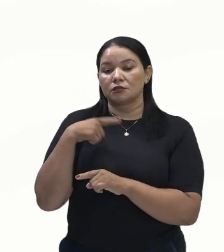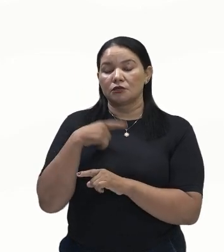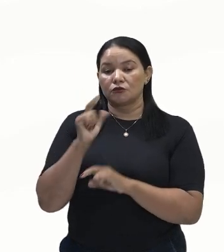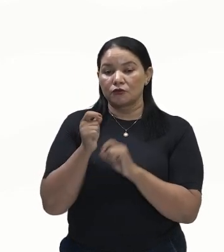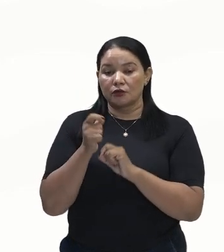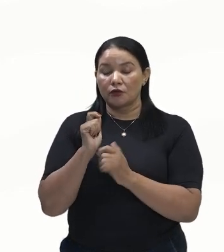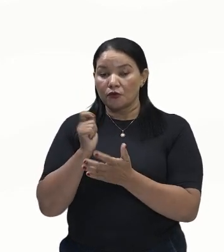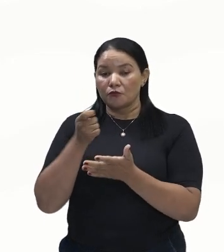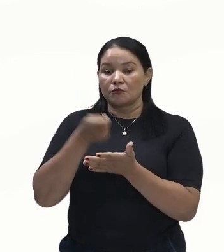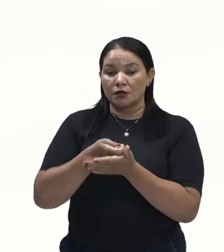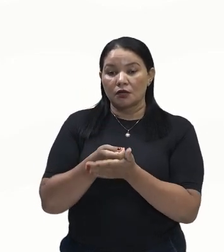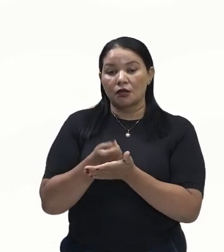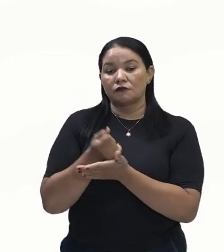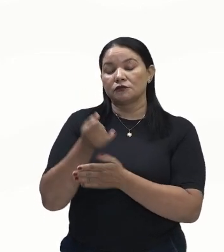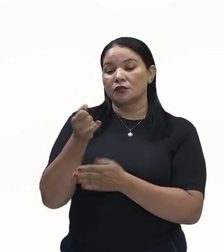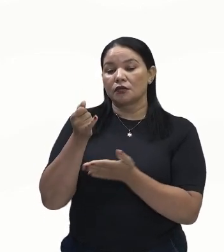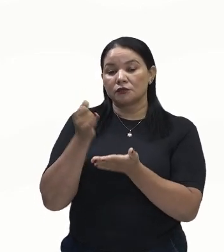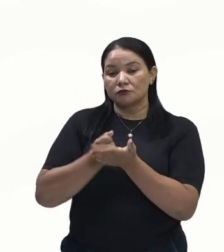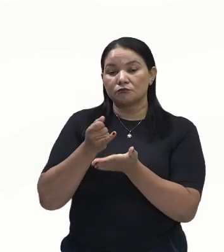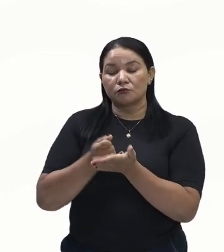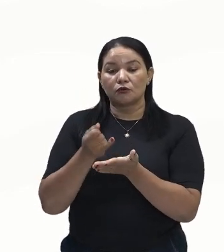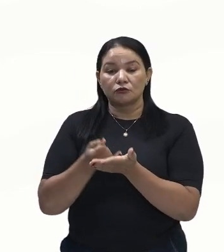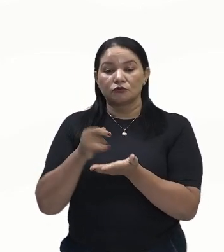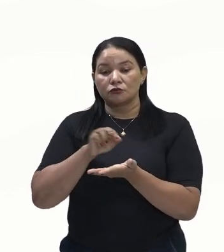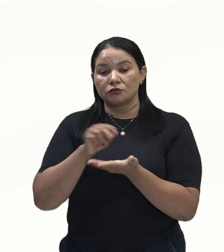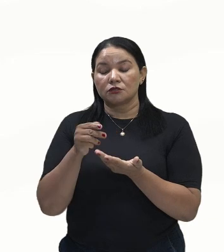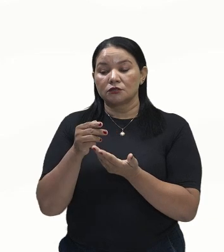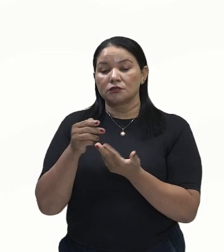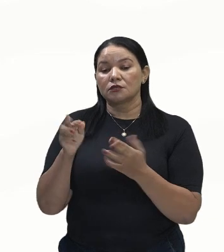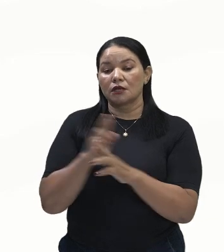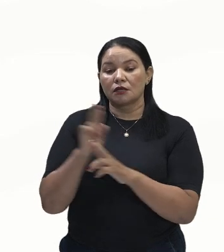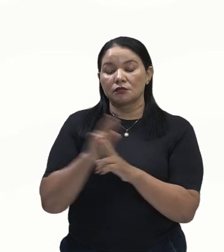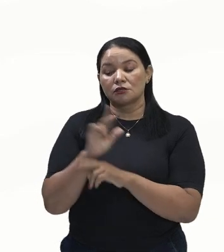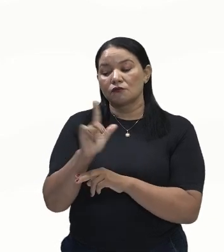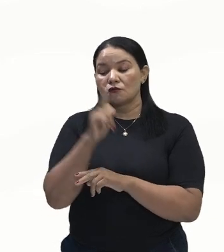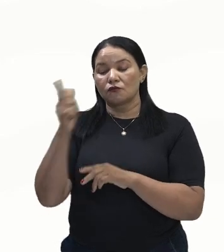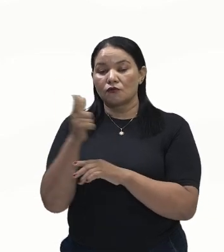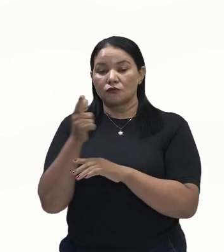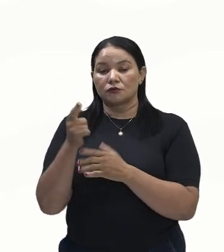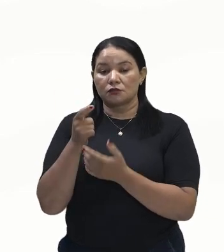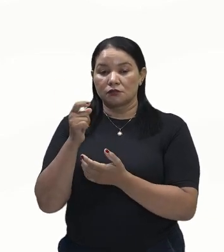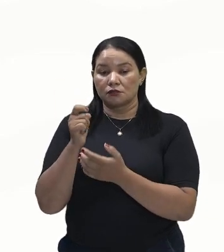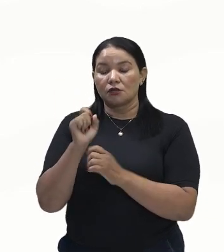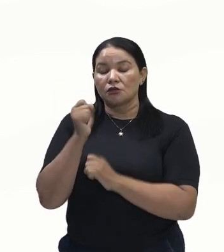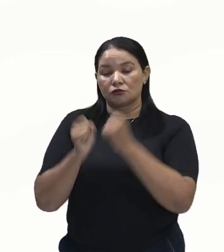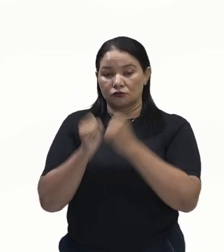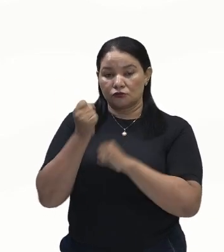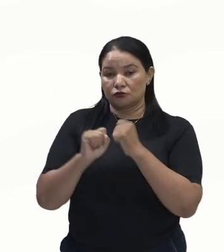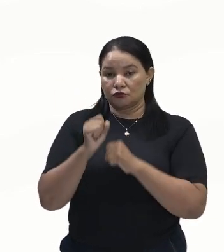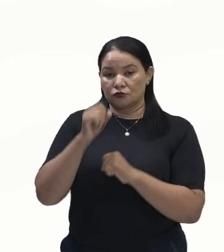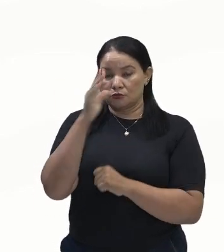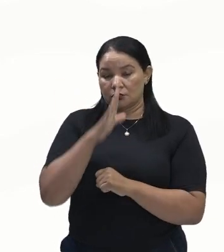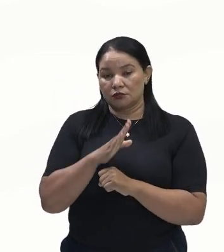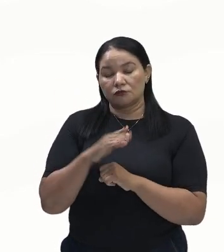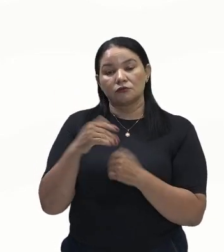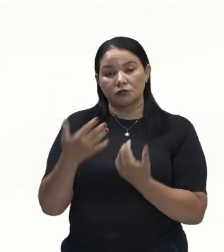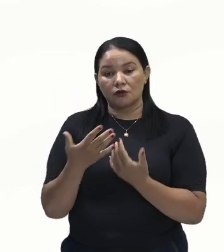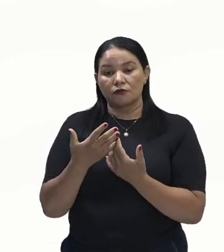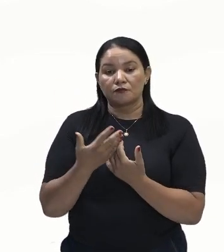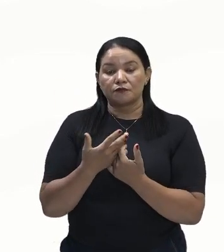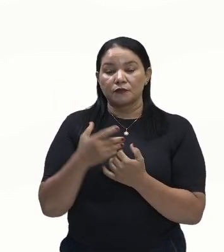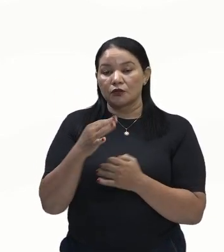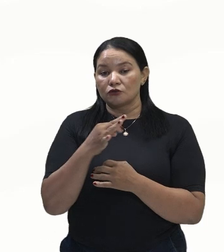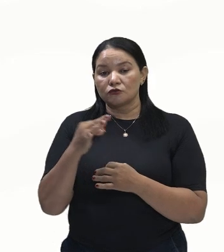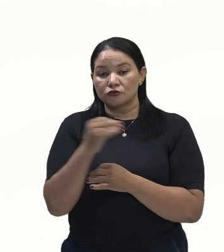pagavam menos impostos que em relação a outras indústrias do Brasil. E isso foi um grande atrativo para